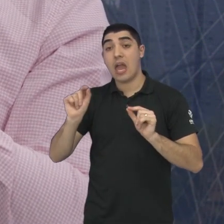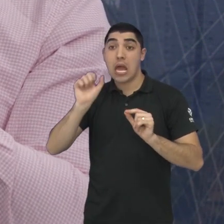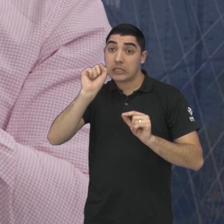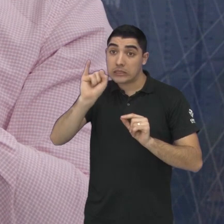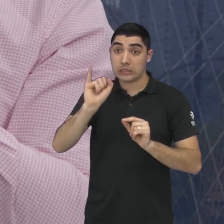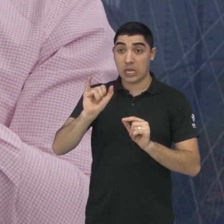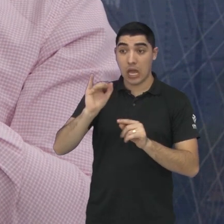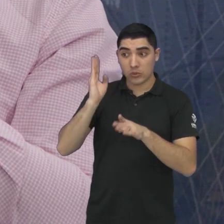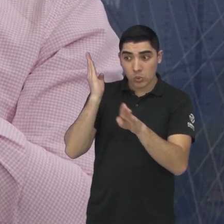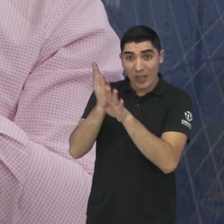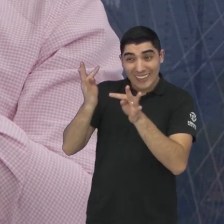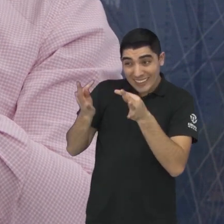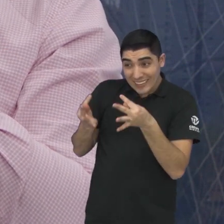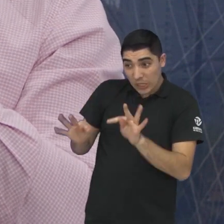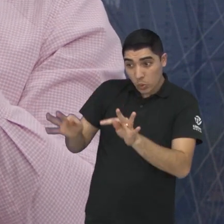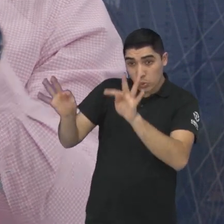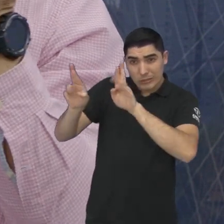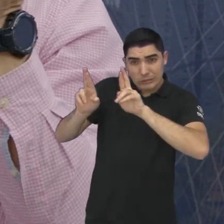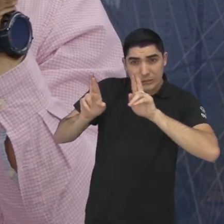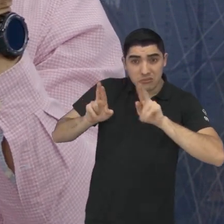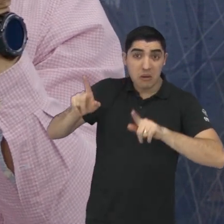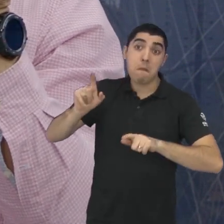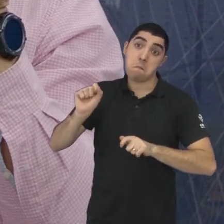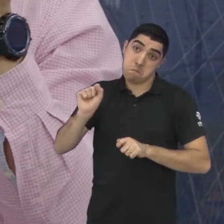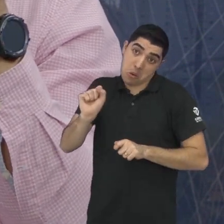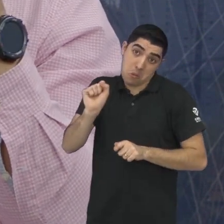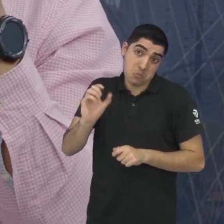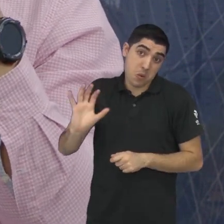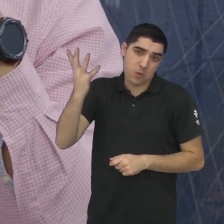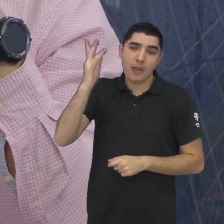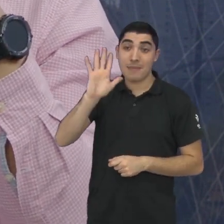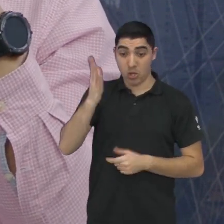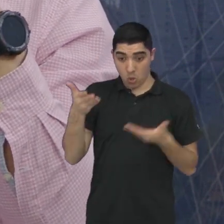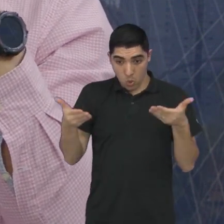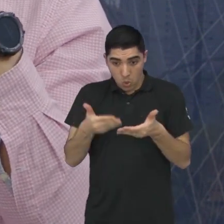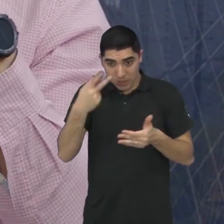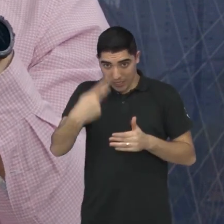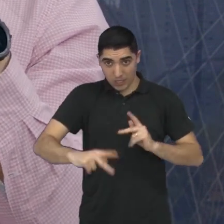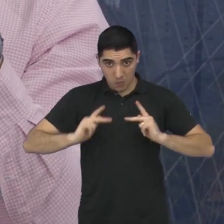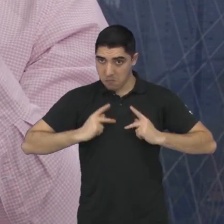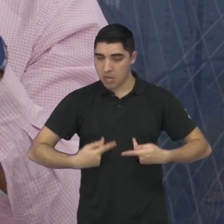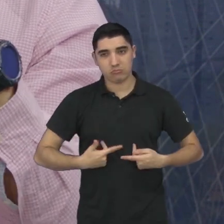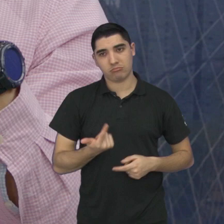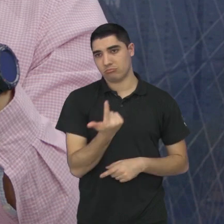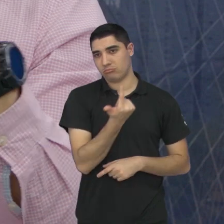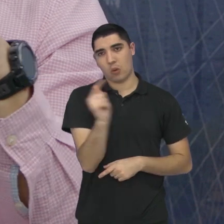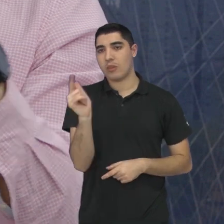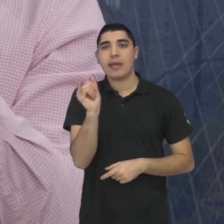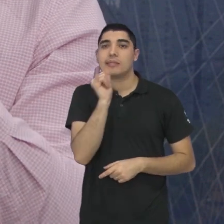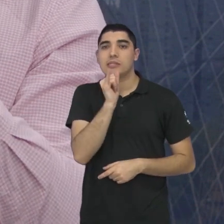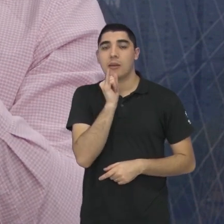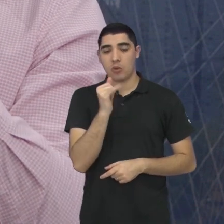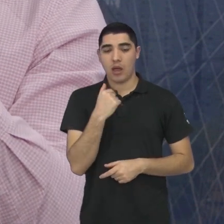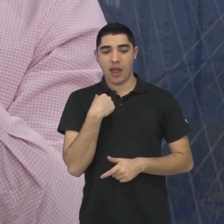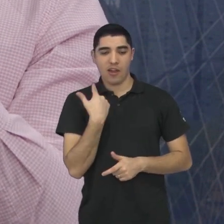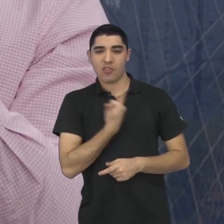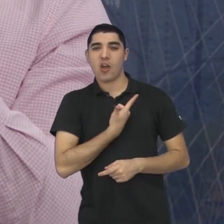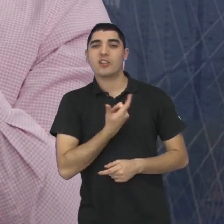a menos que seja uma tecnologia muito diferente, pode ser que ela exista, mas para o ser humano hoje não dá para